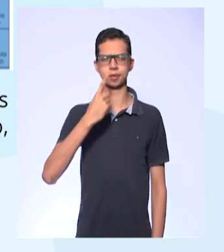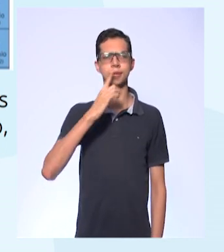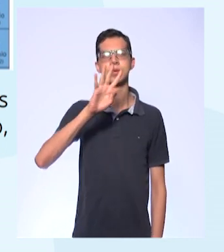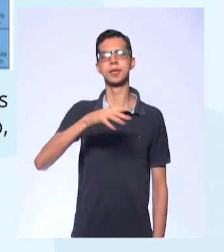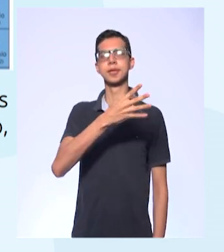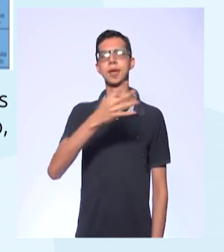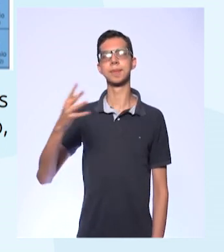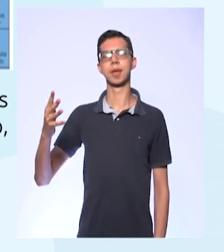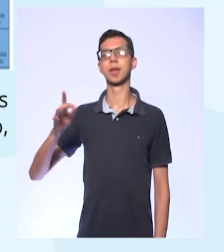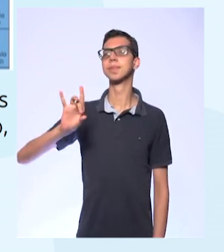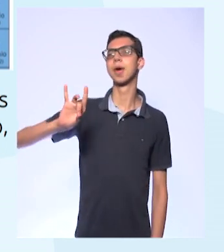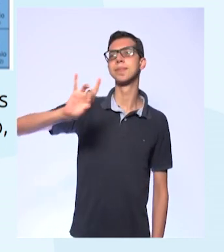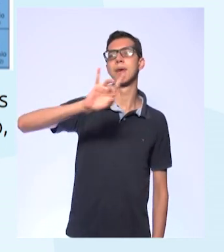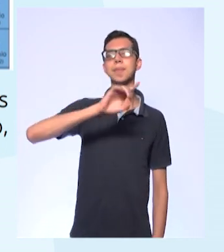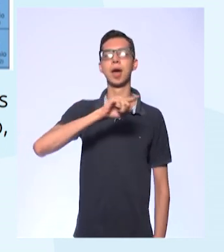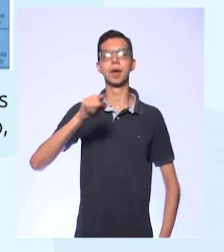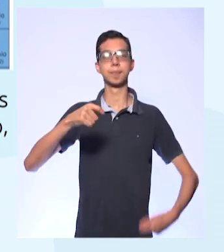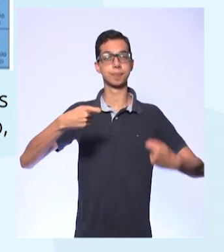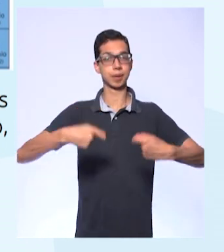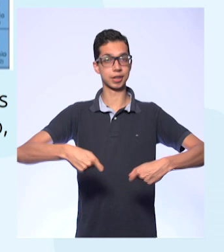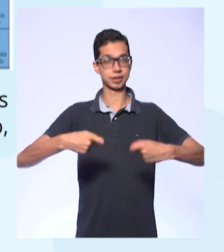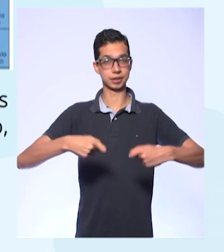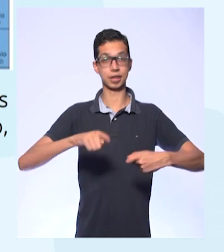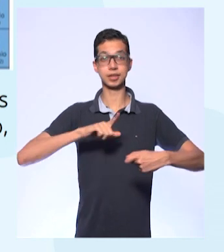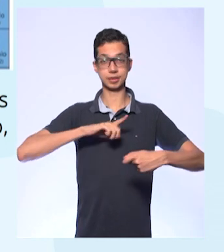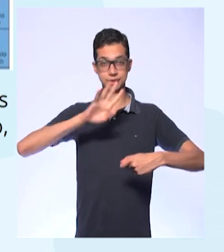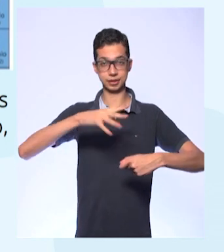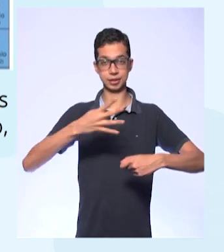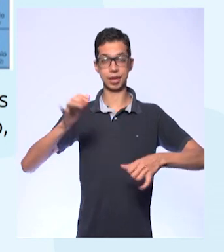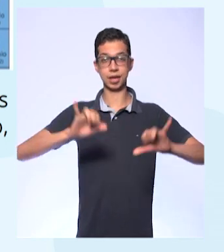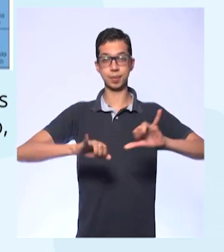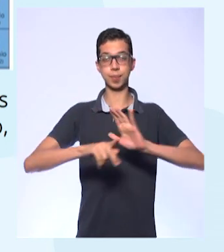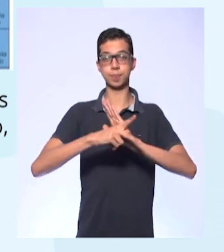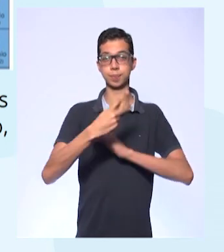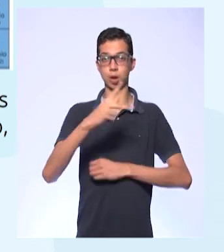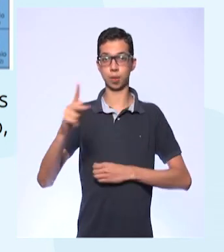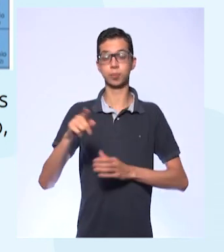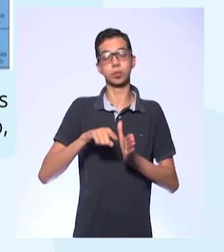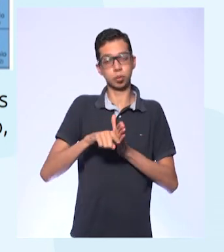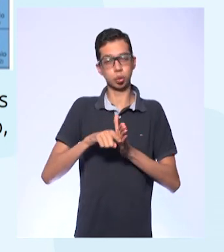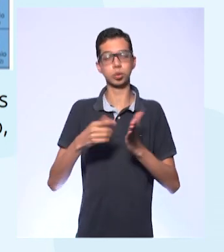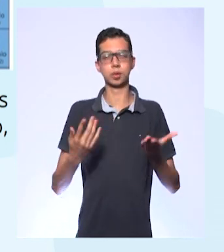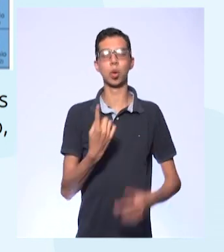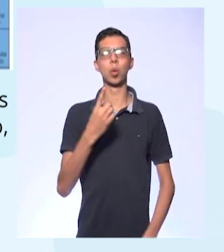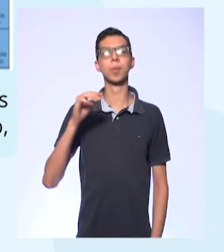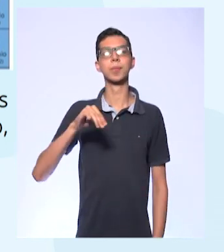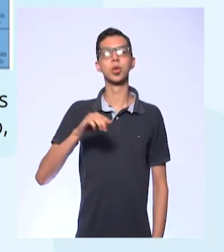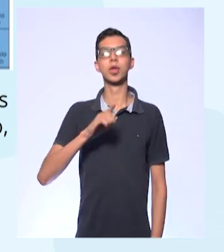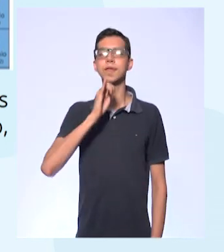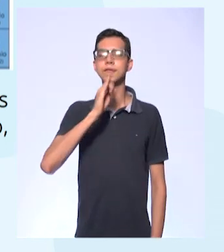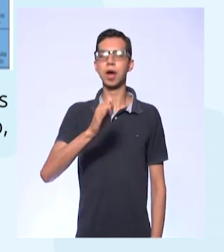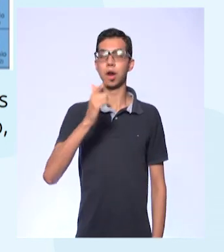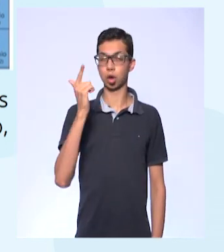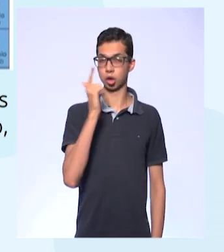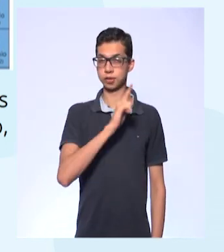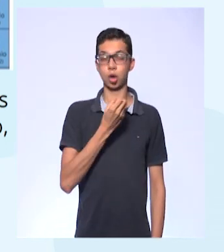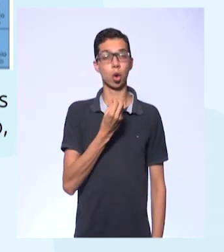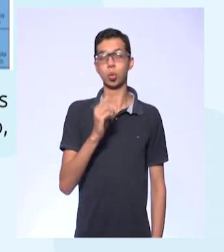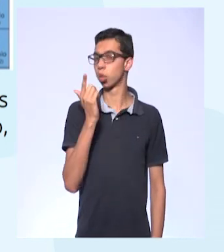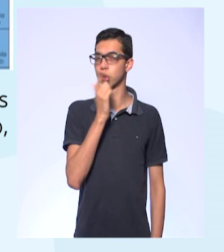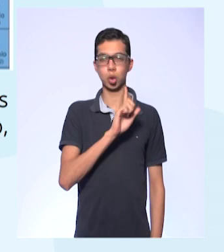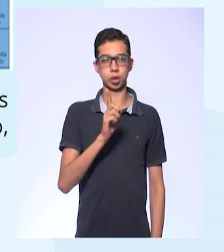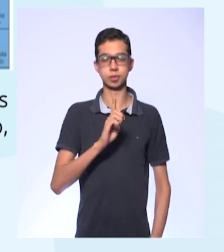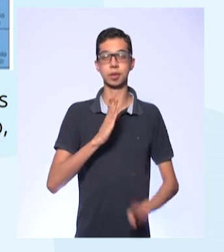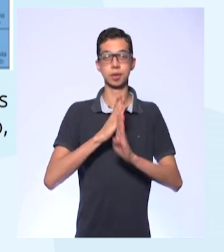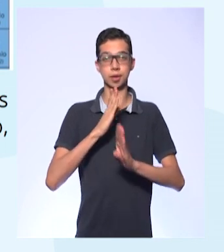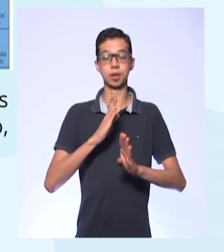tá ok? E quem tiver o elemento em mão, ou a tabela periódica em mão, consulta a tabela. Um minutinho para vocês falarem se vocês conseguiram localizar. Não precisa